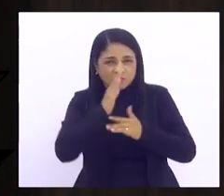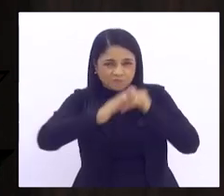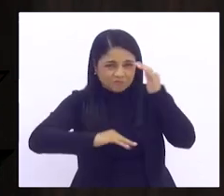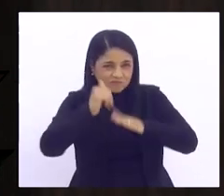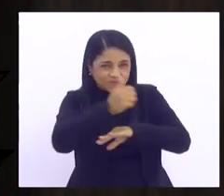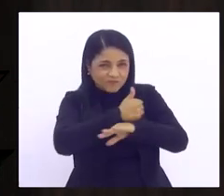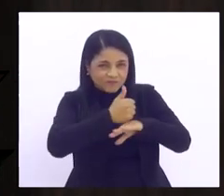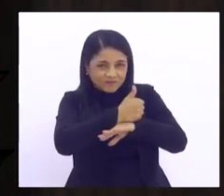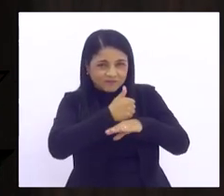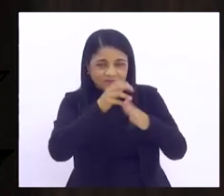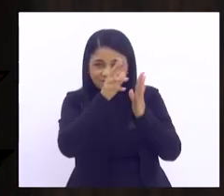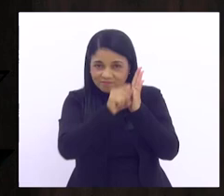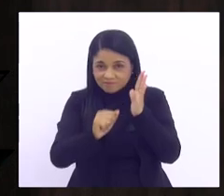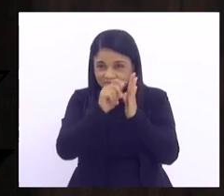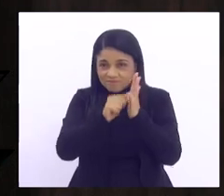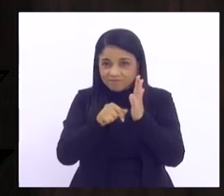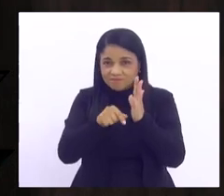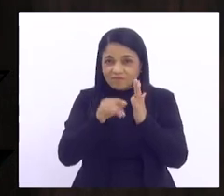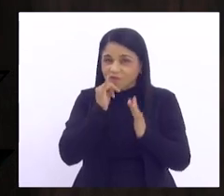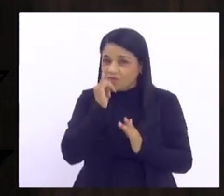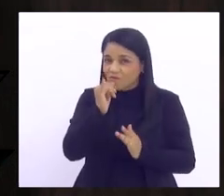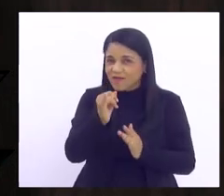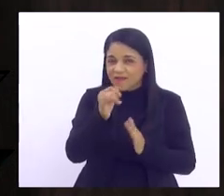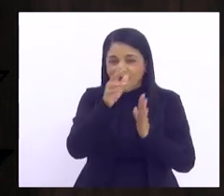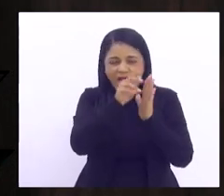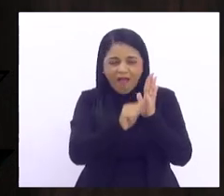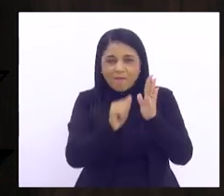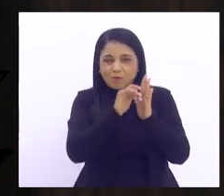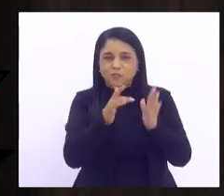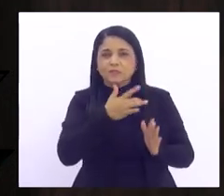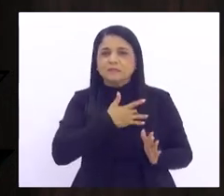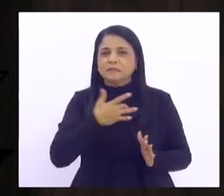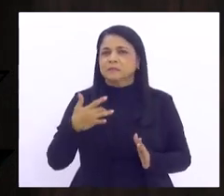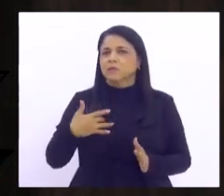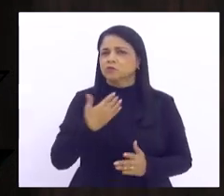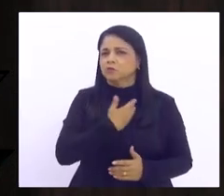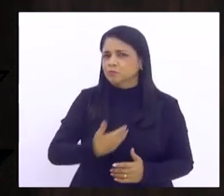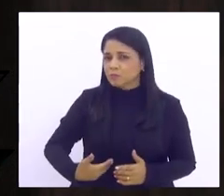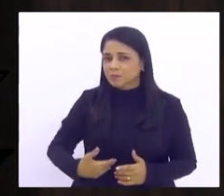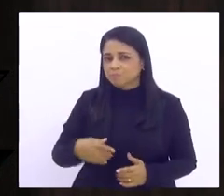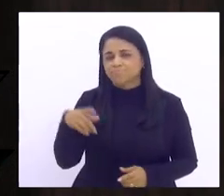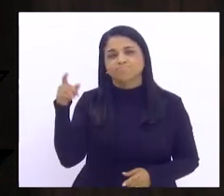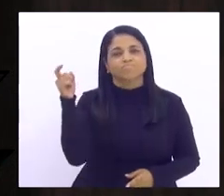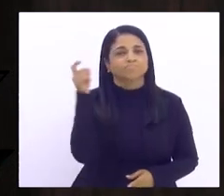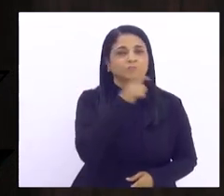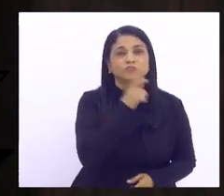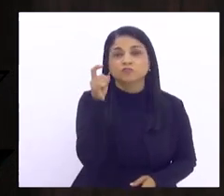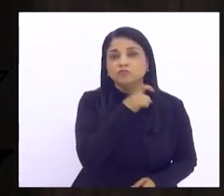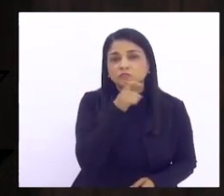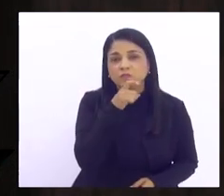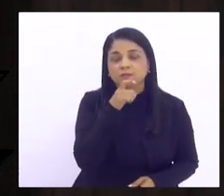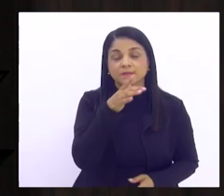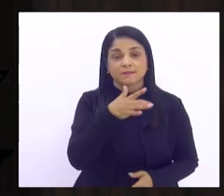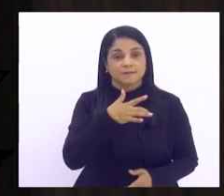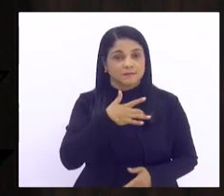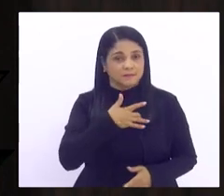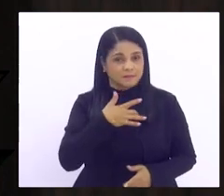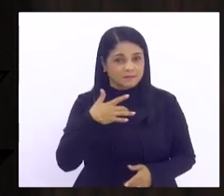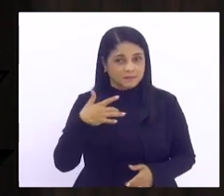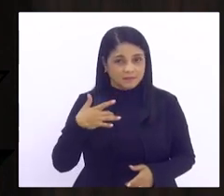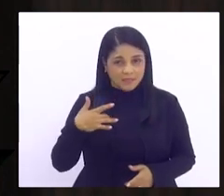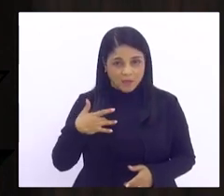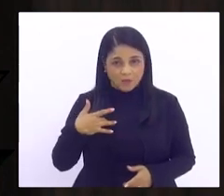abortistas dizem: o aborto é questão de saúde pública. Mentira. Saúde, do